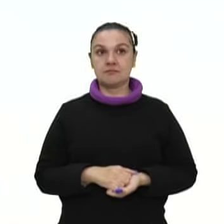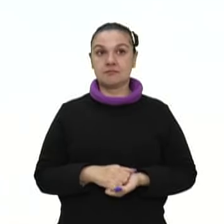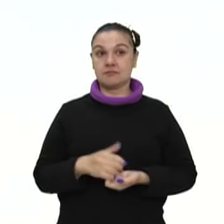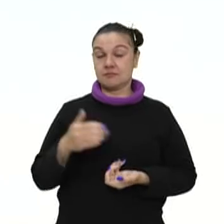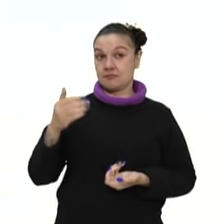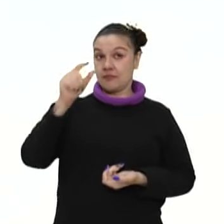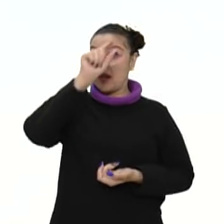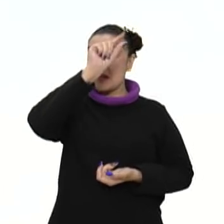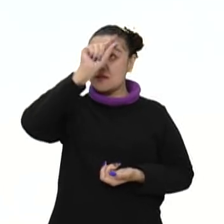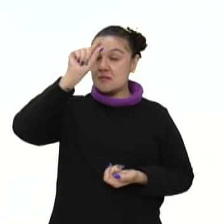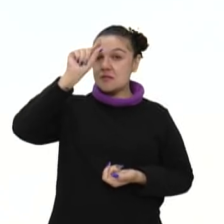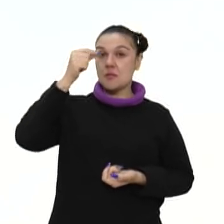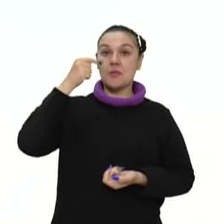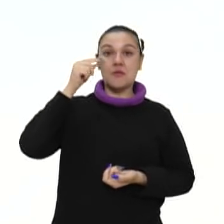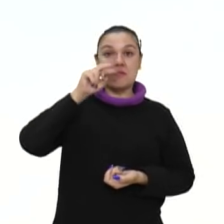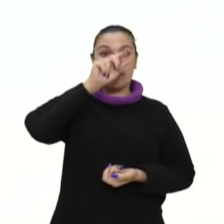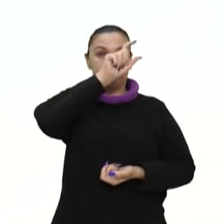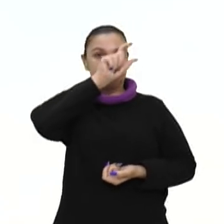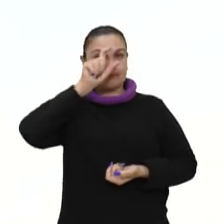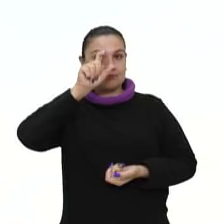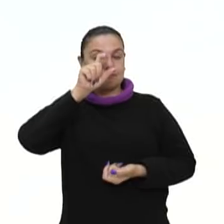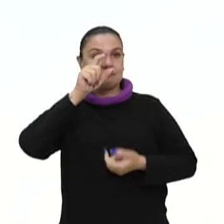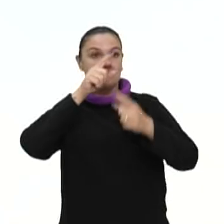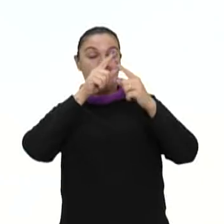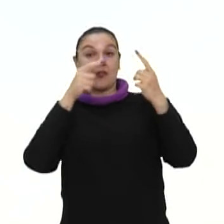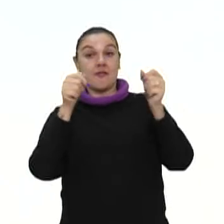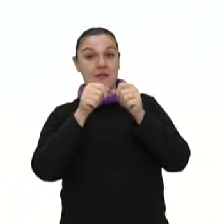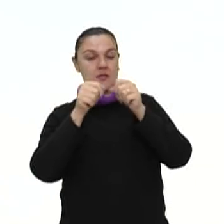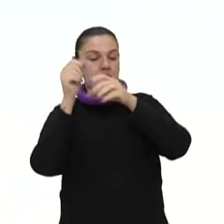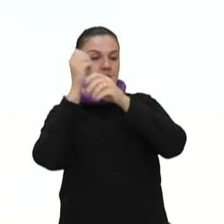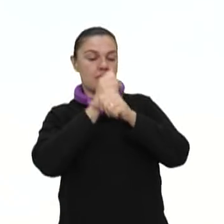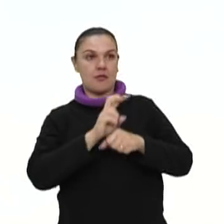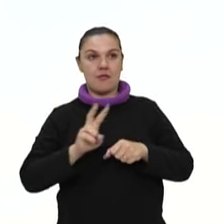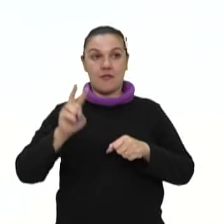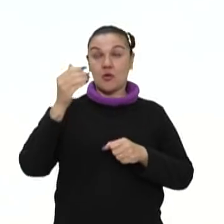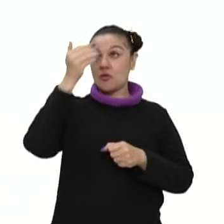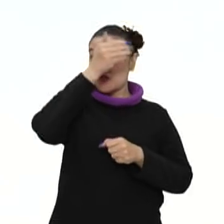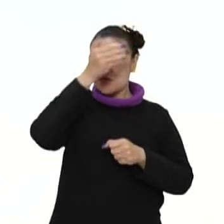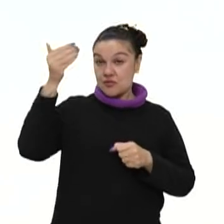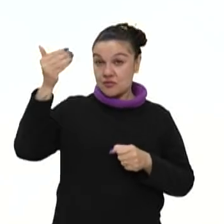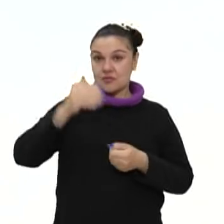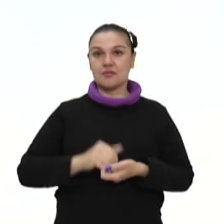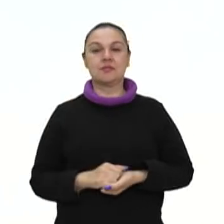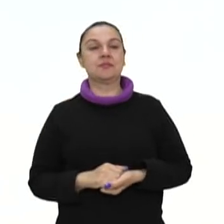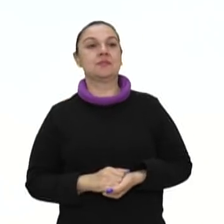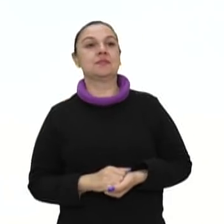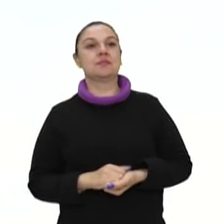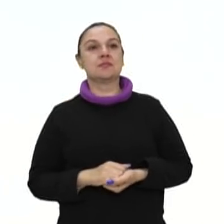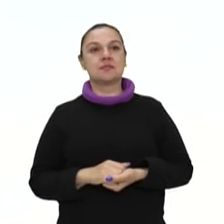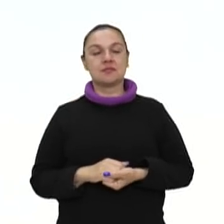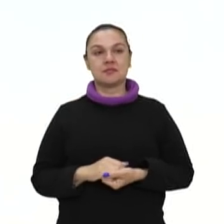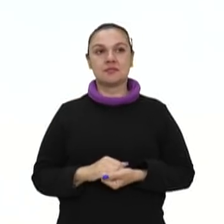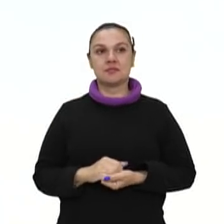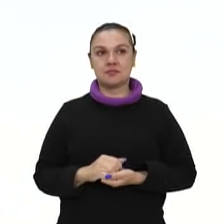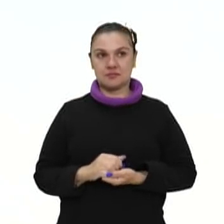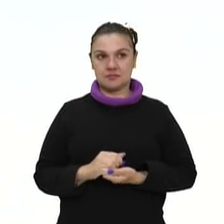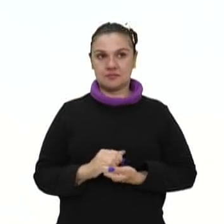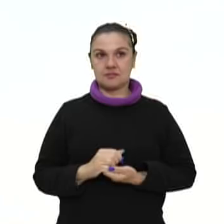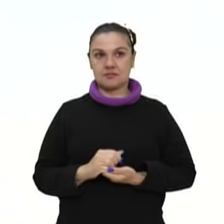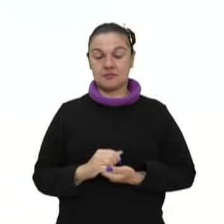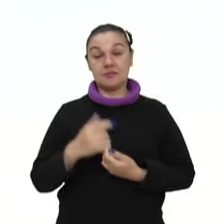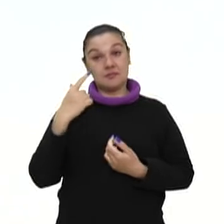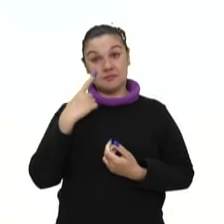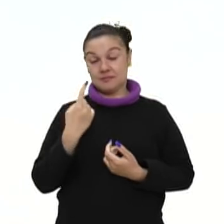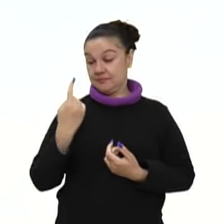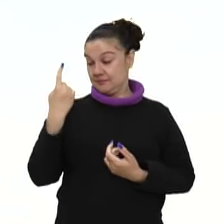Então, só deixei aqui em cima, né, que a gente tem que calcular o valor disso, né, a soma dos quadrados das raízes, né? Mas, enfim, vamos